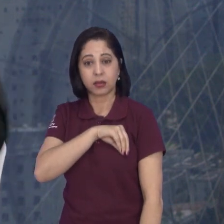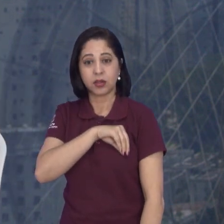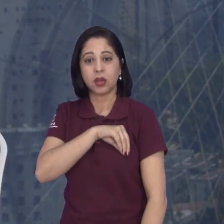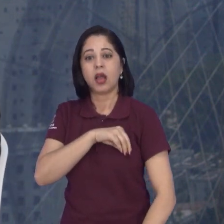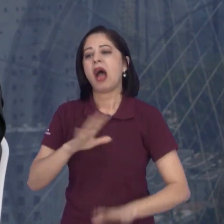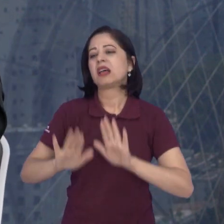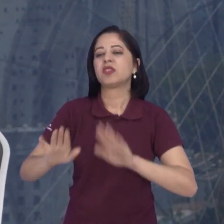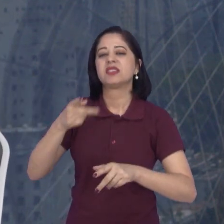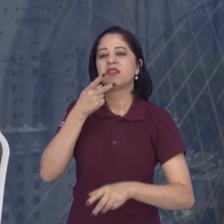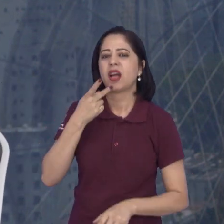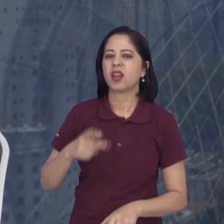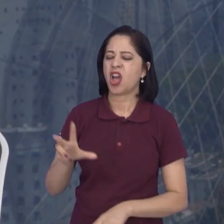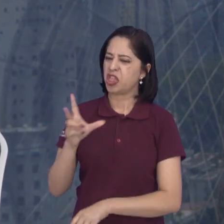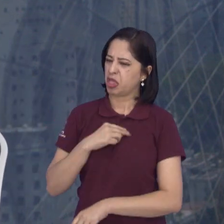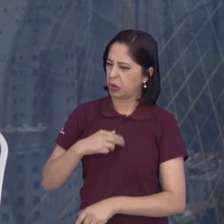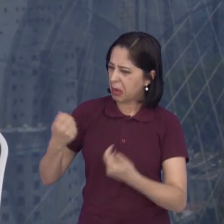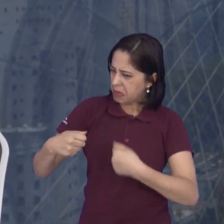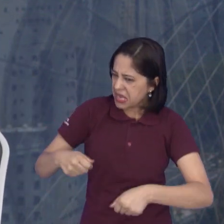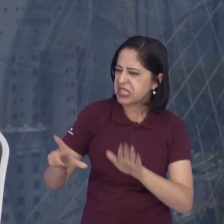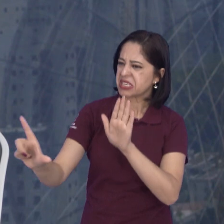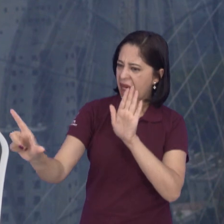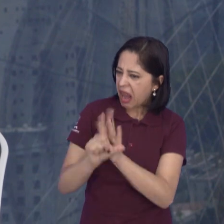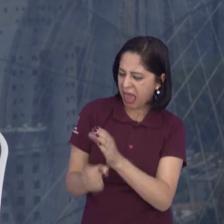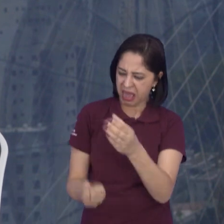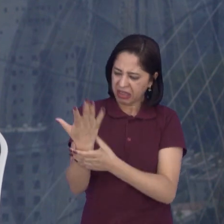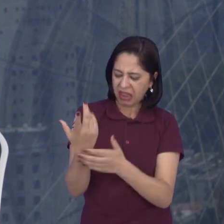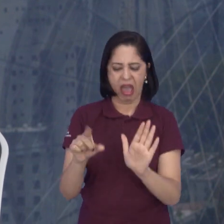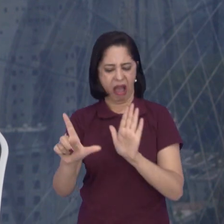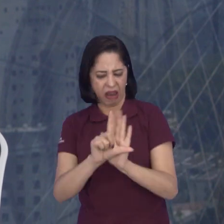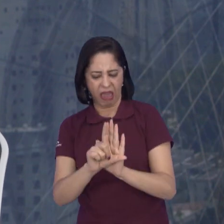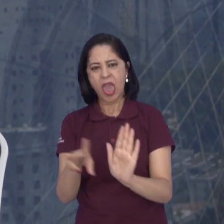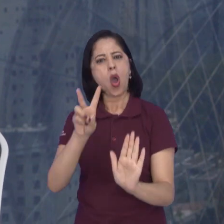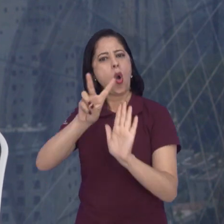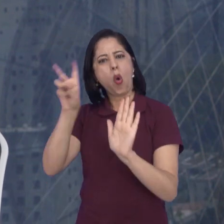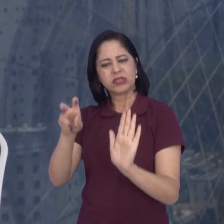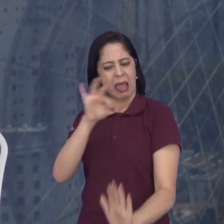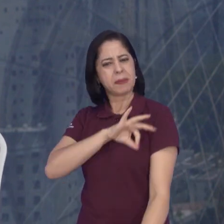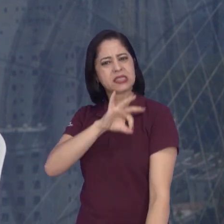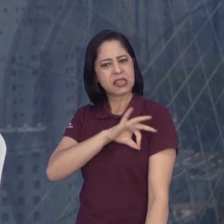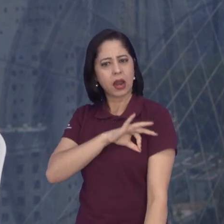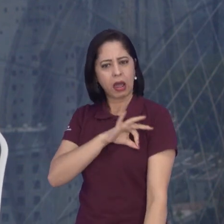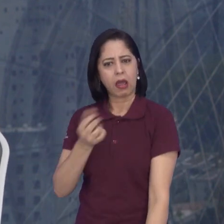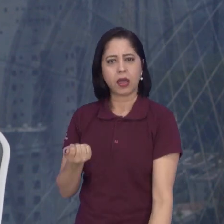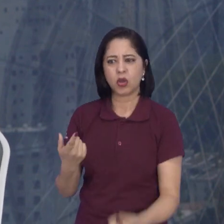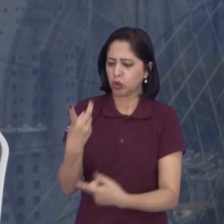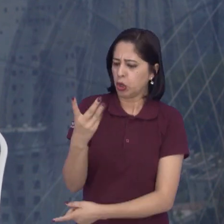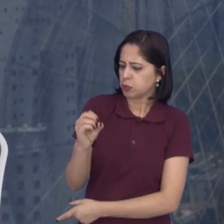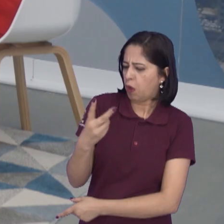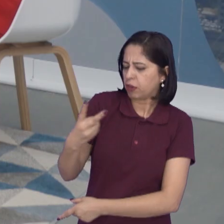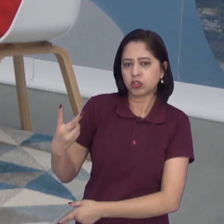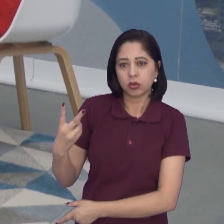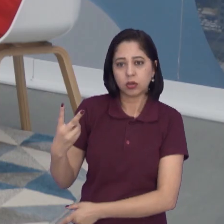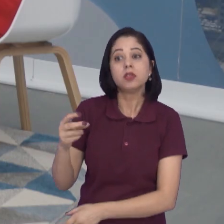mundo às vezes fala assim, mas era necessário ter uma lei sobre isso a essa altura do campeonato, né, você falou 2022, etc. e